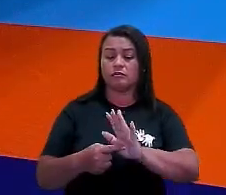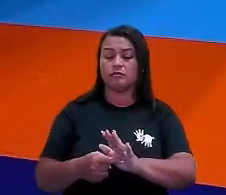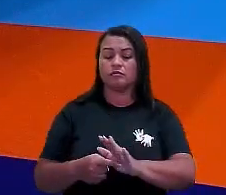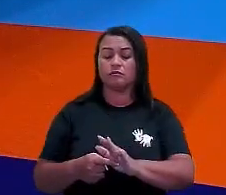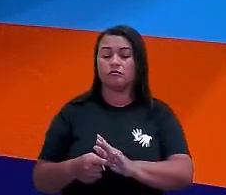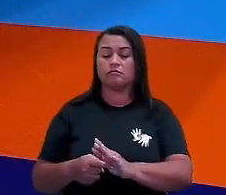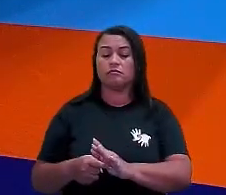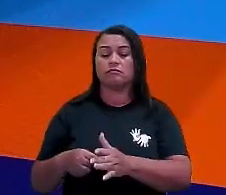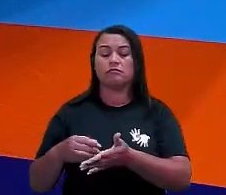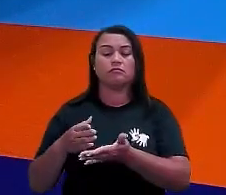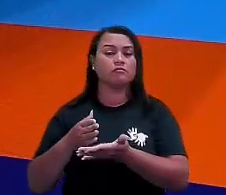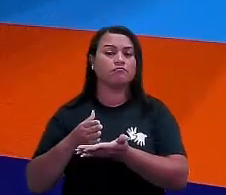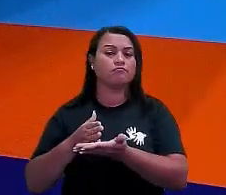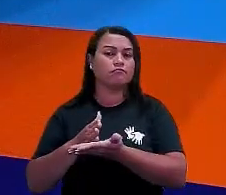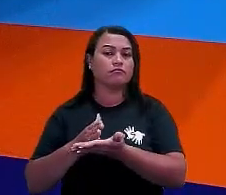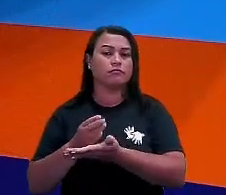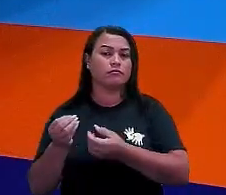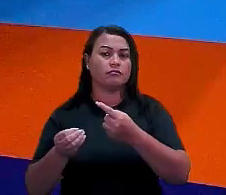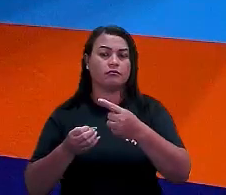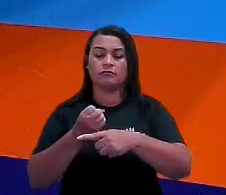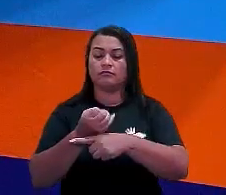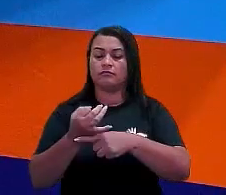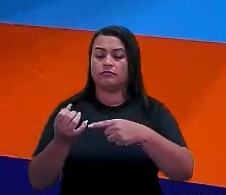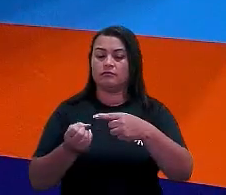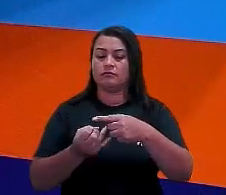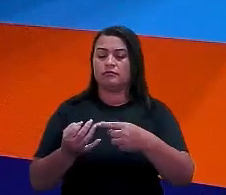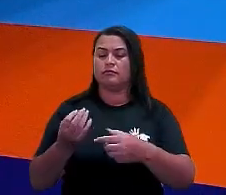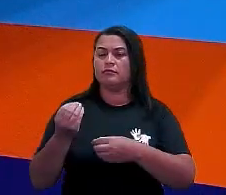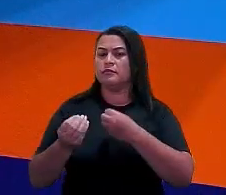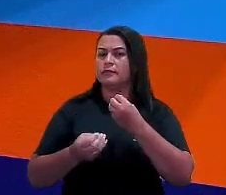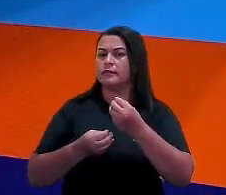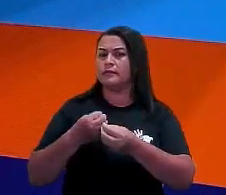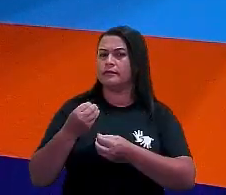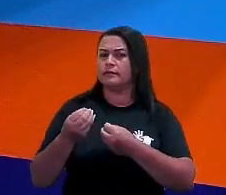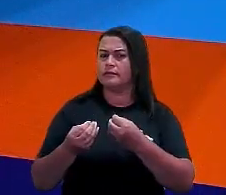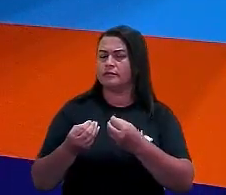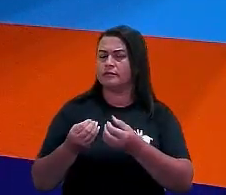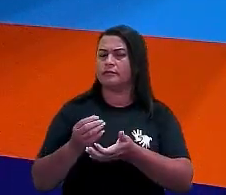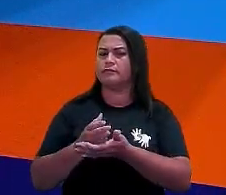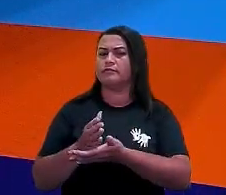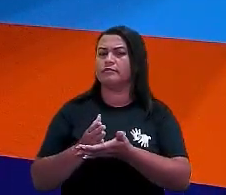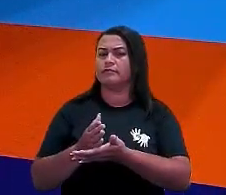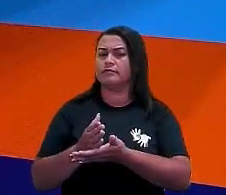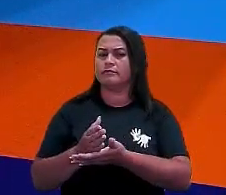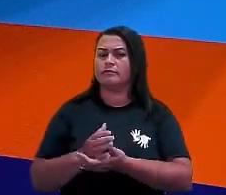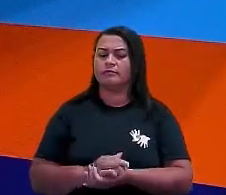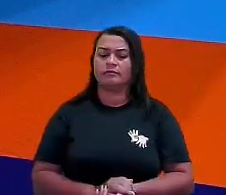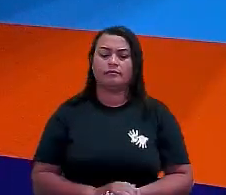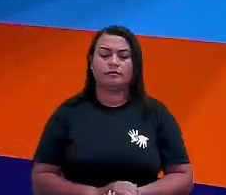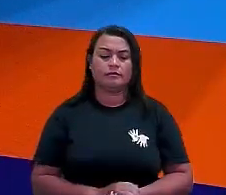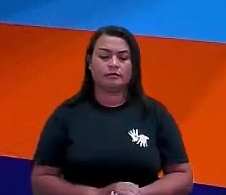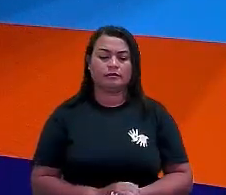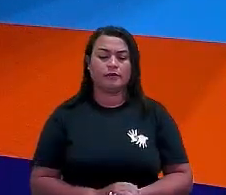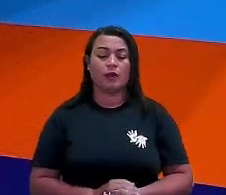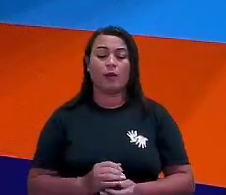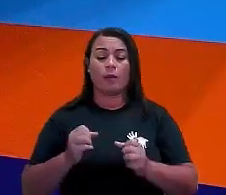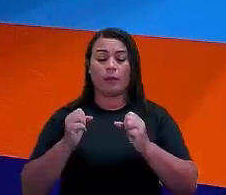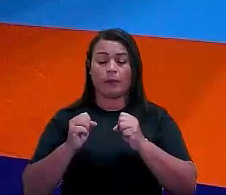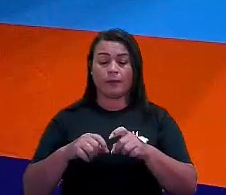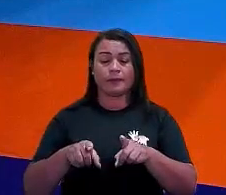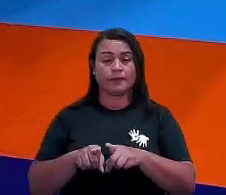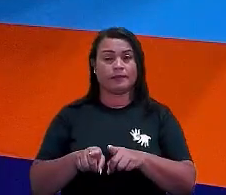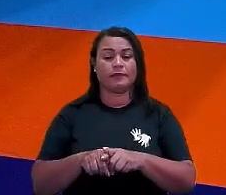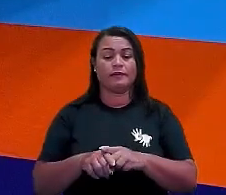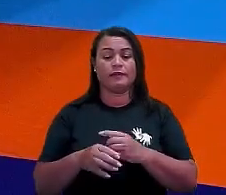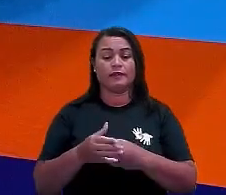representar a metade através de fração. E como é que eu faço a metade na forma de fração? Posso fazer assim,